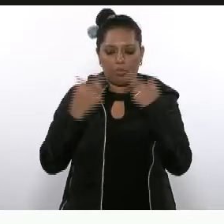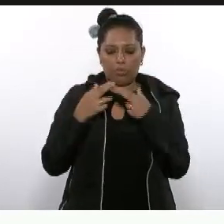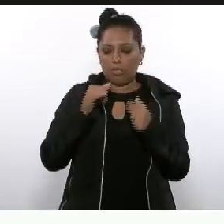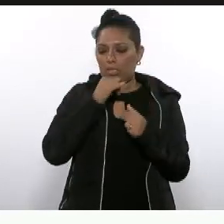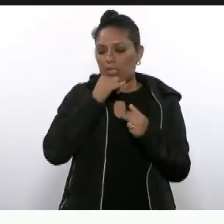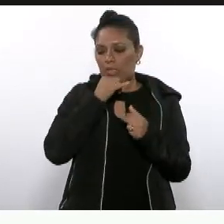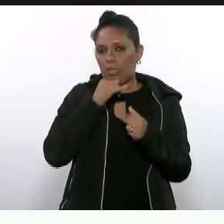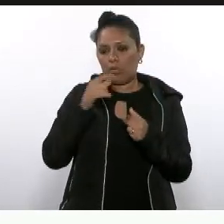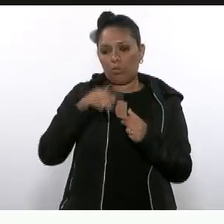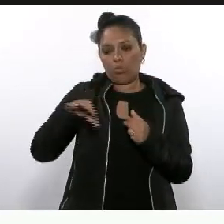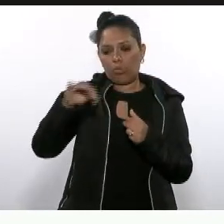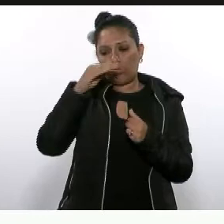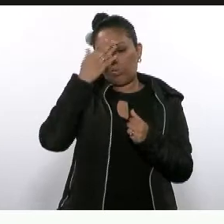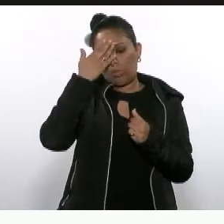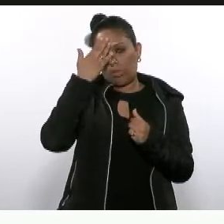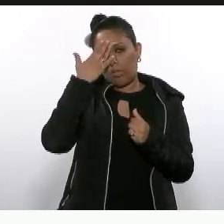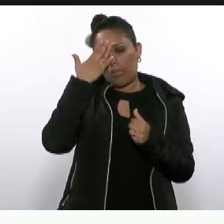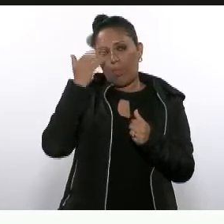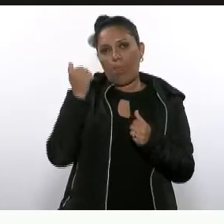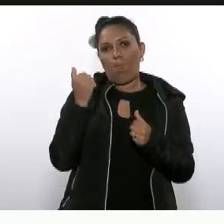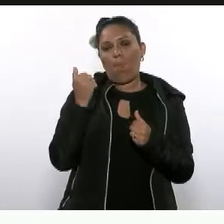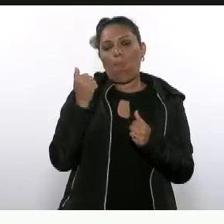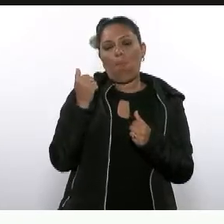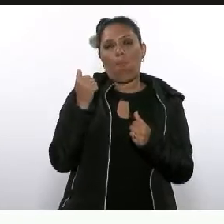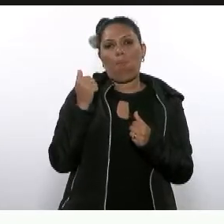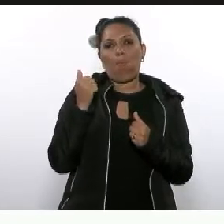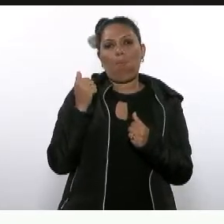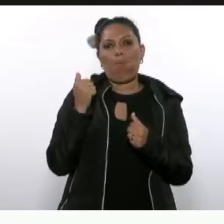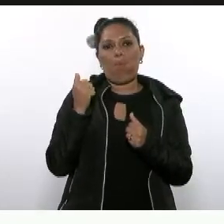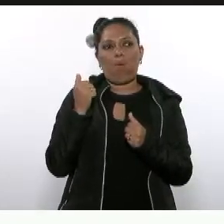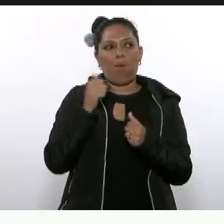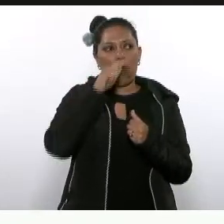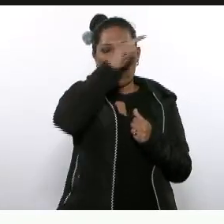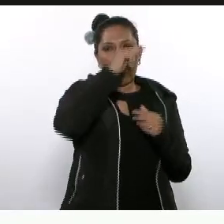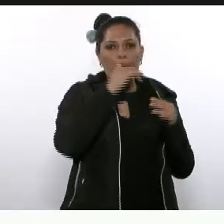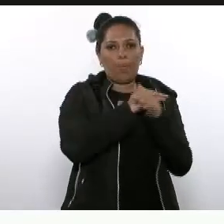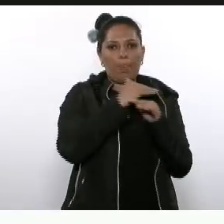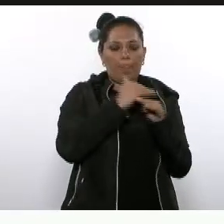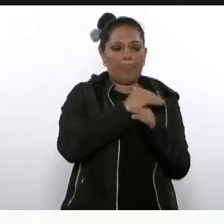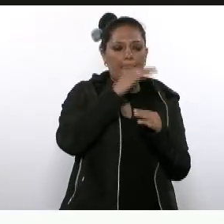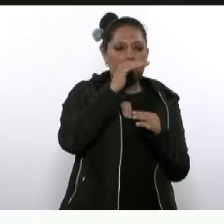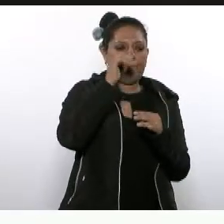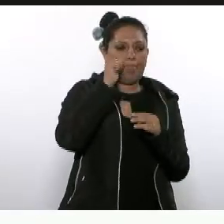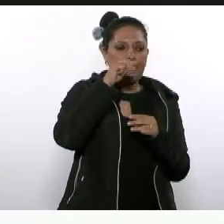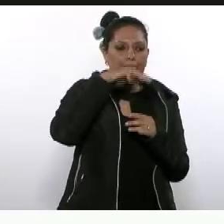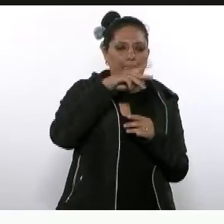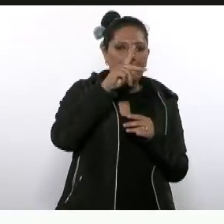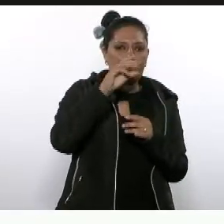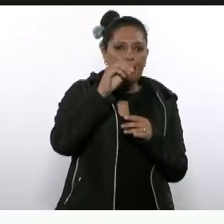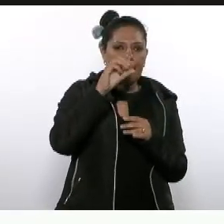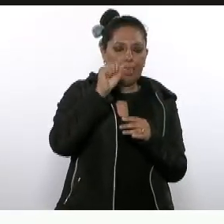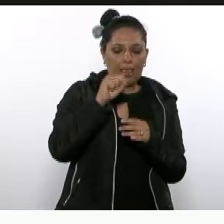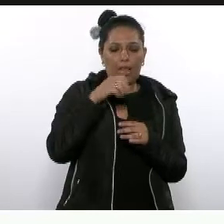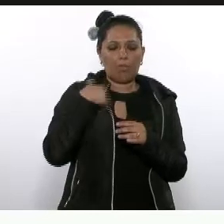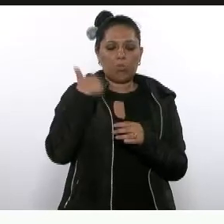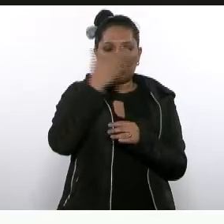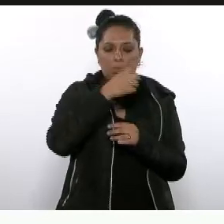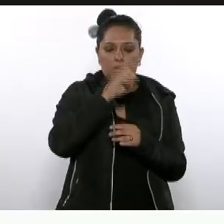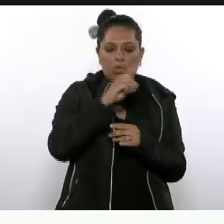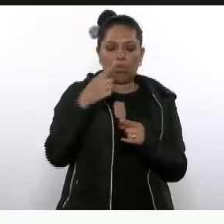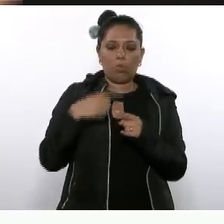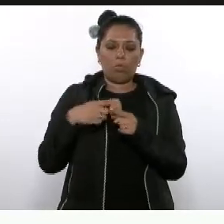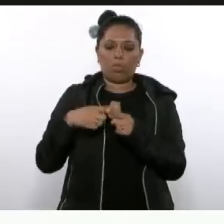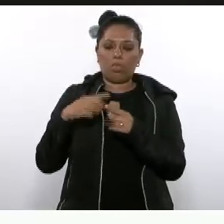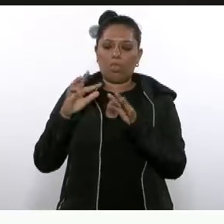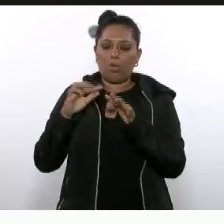todos sabem, não pude comparecer na questão de Campos, que perdi, foi o falecimento de uma pessoa muito próxima a mim, e